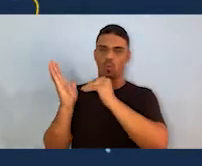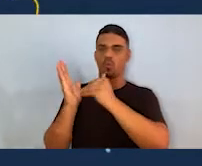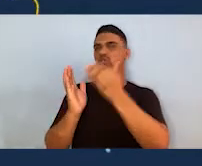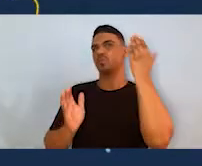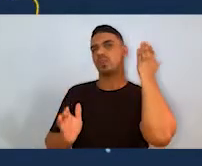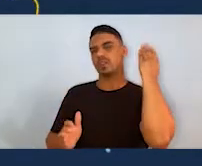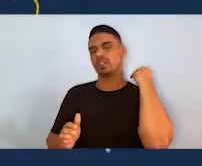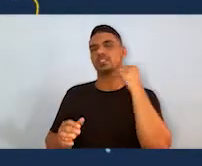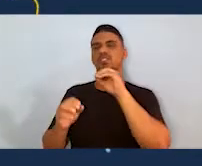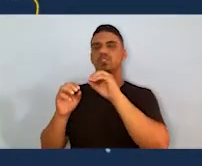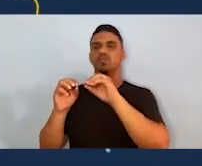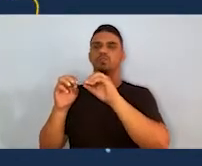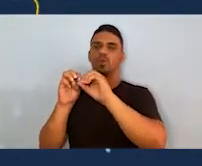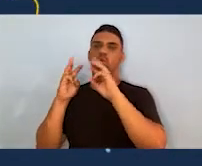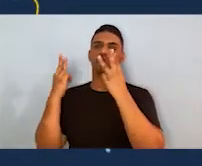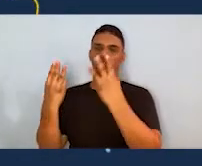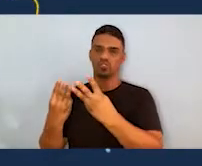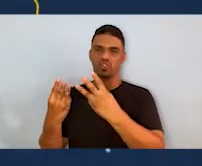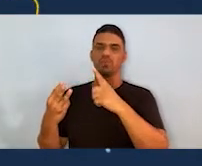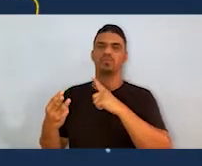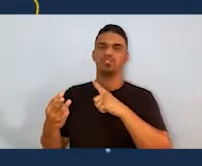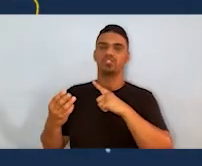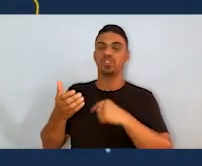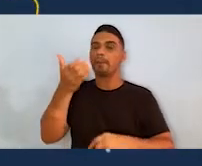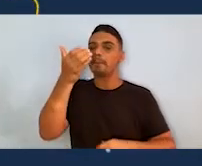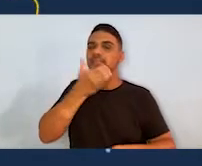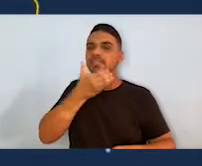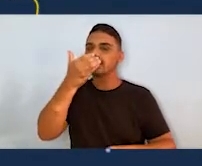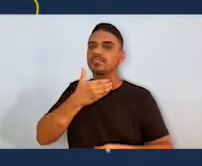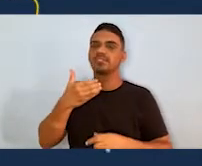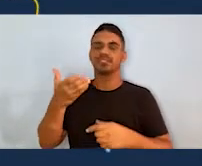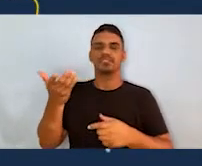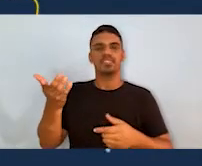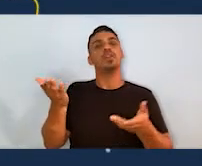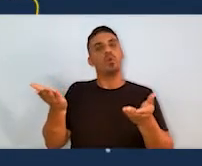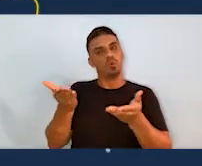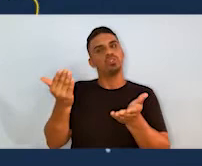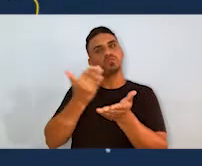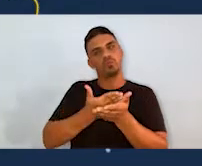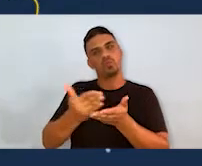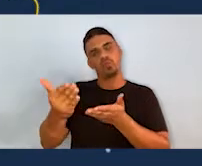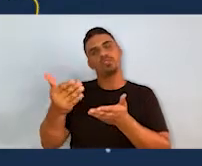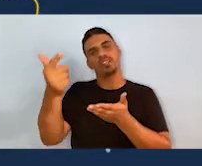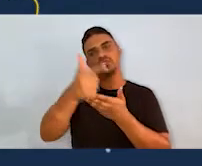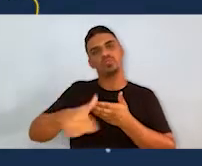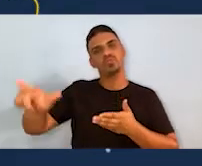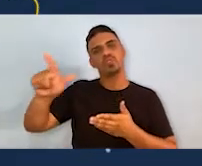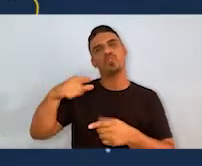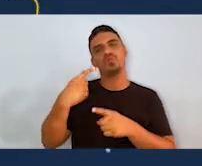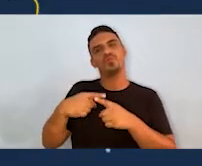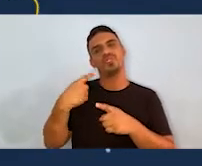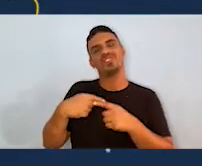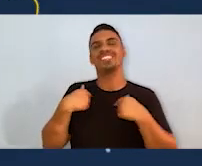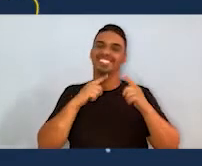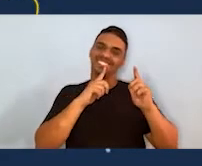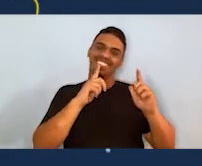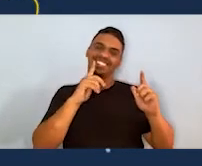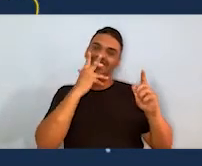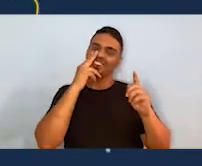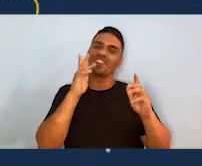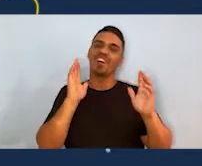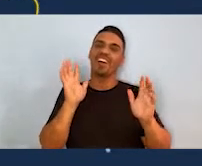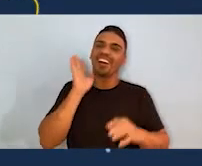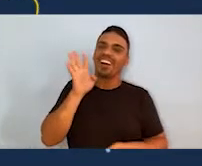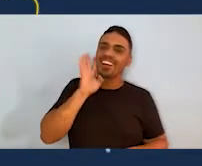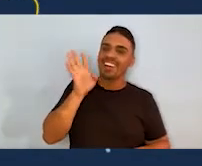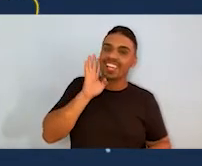último workshop que eu fiz, tinha a questão da maçãzinha, e a gente vai começar com a maçãzinha de novo, porque acabou que foi um negócio divertido, foi